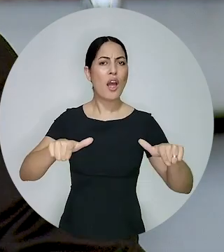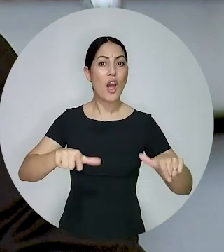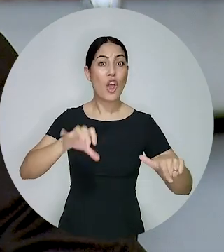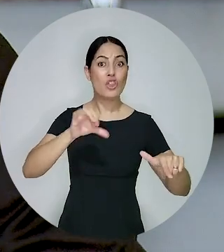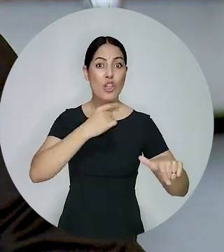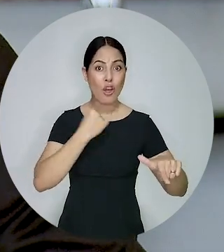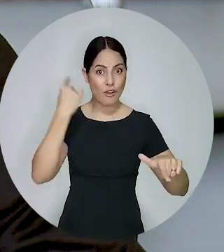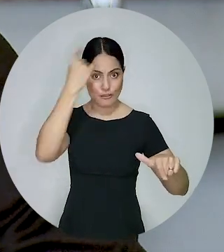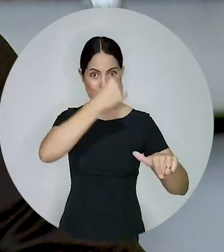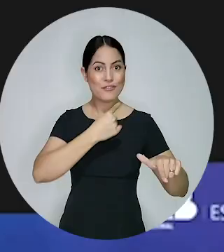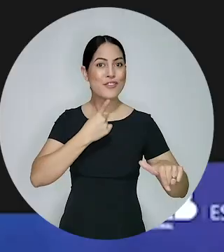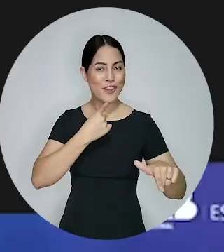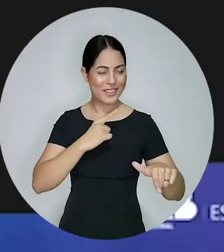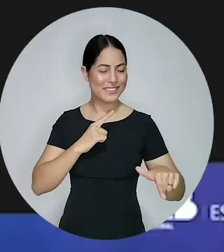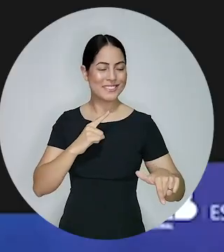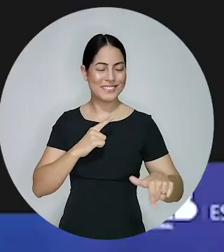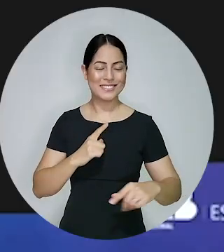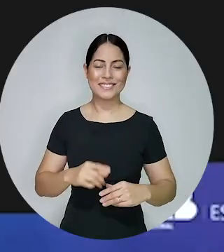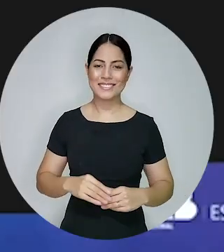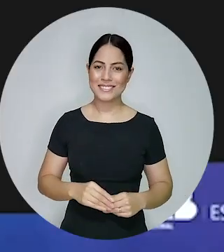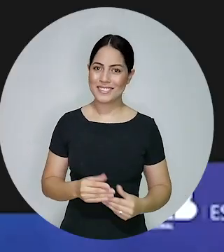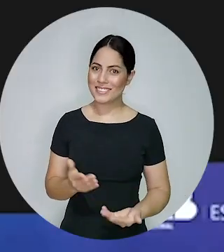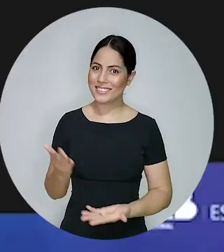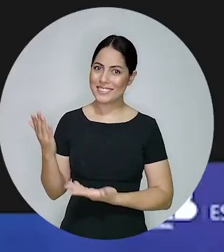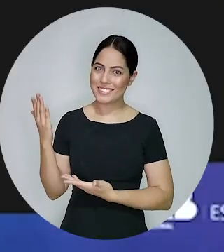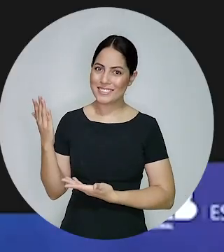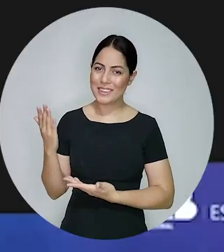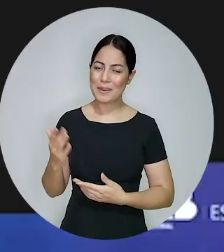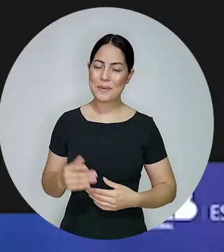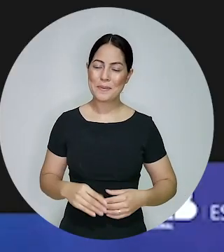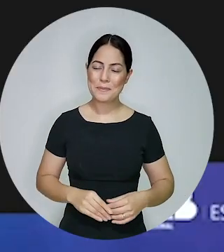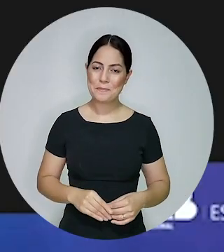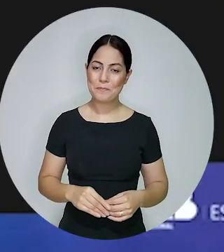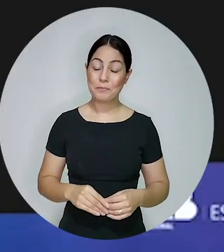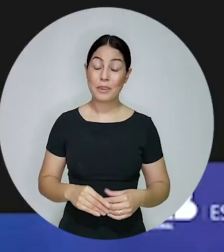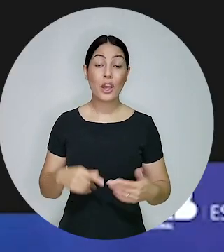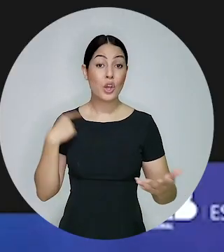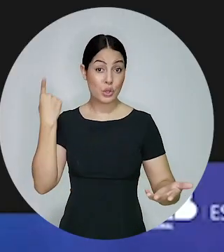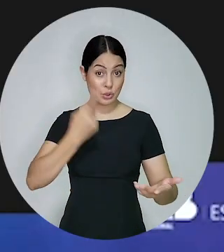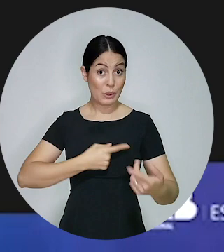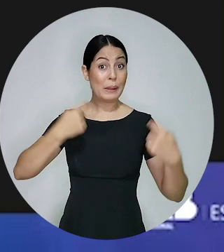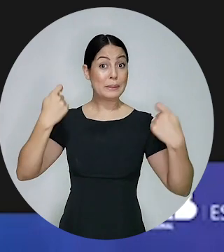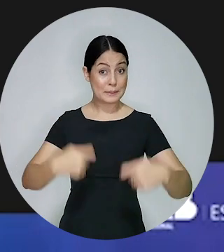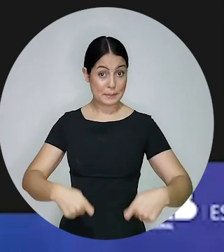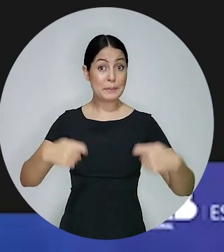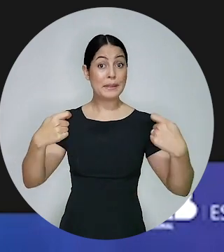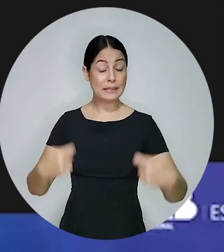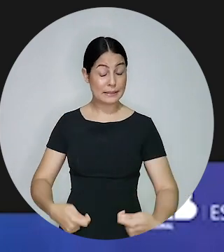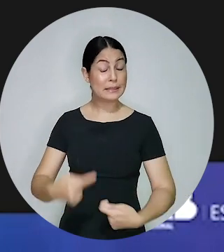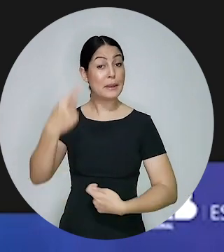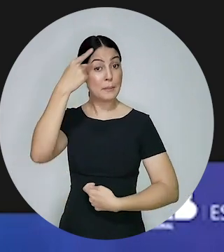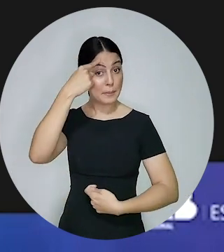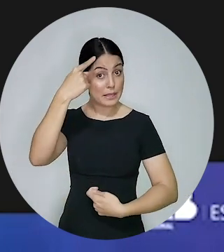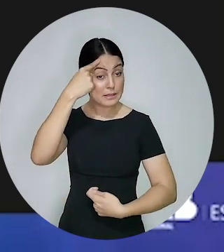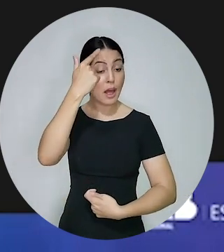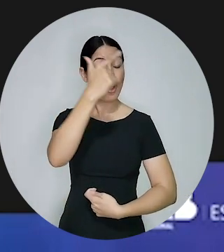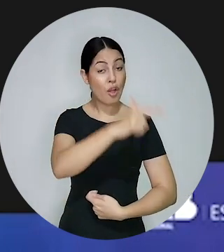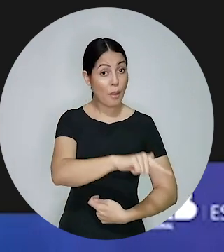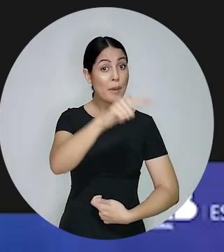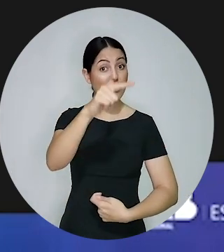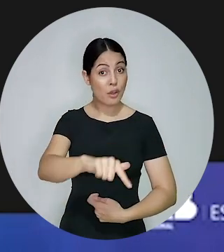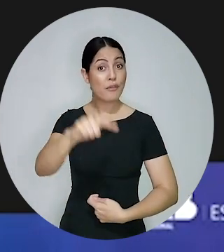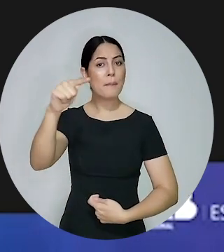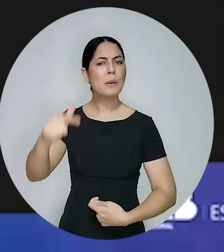horas. Acompanhe. A gente precisa repensar muita coisa